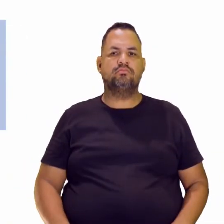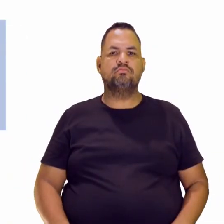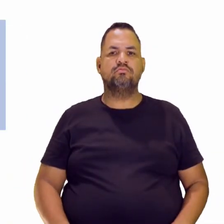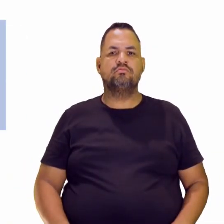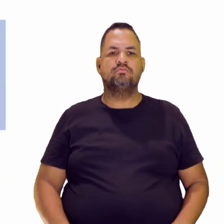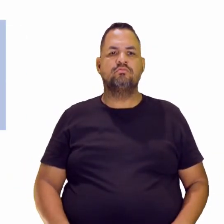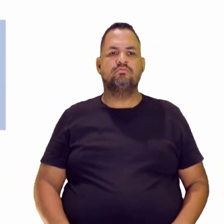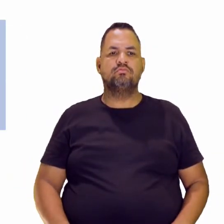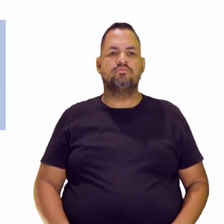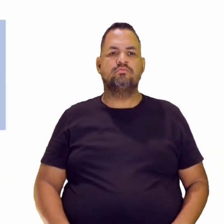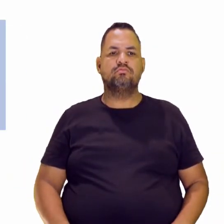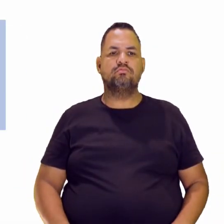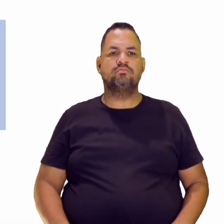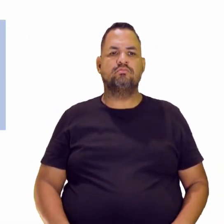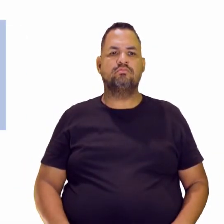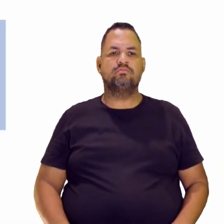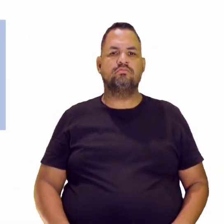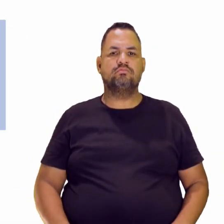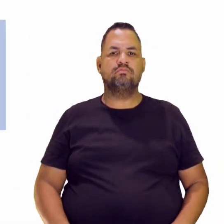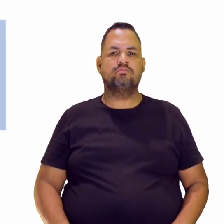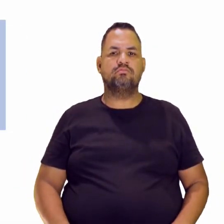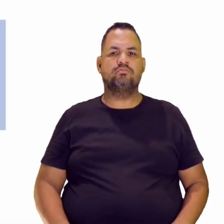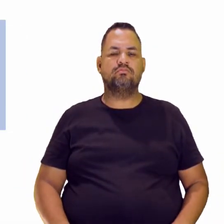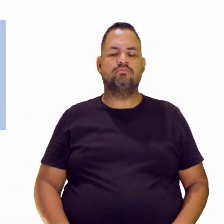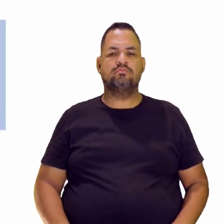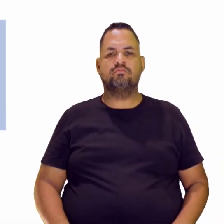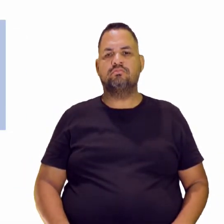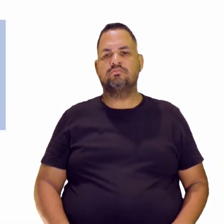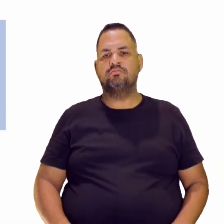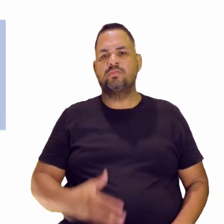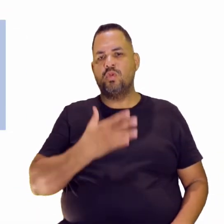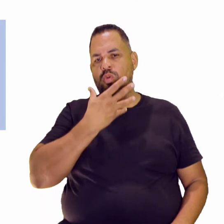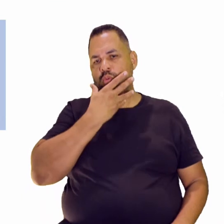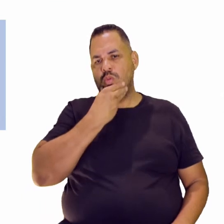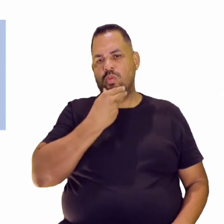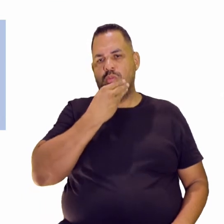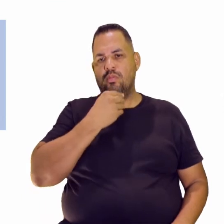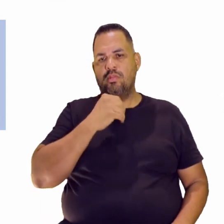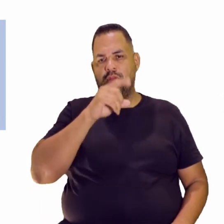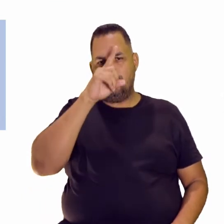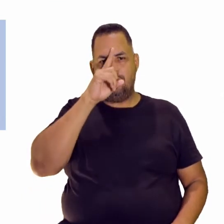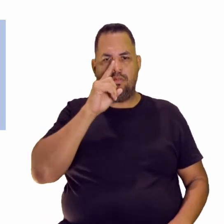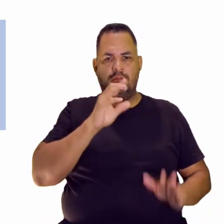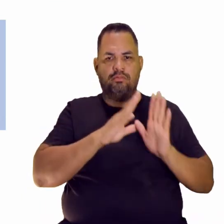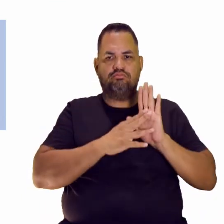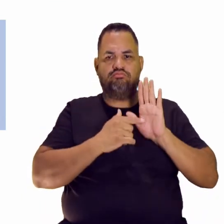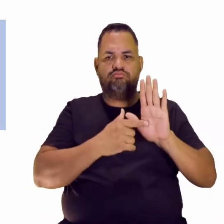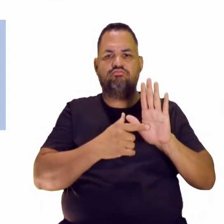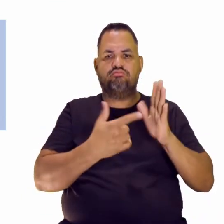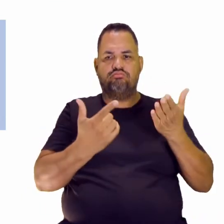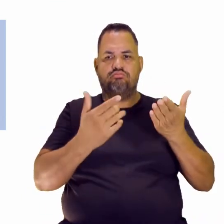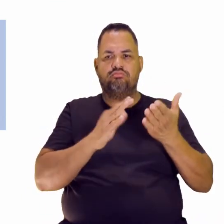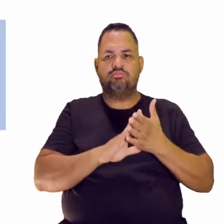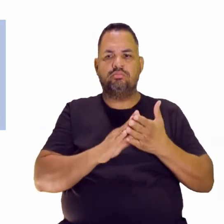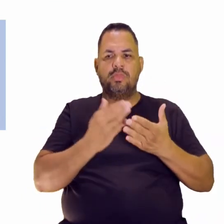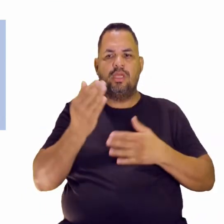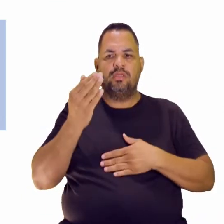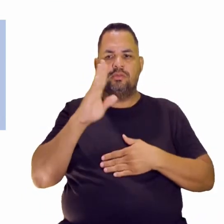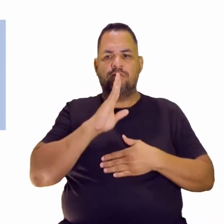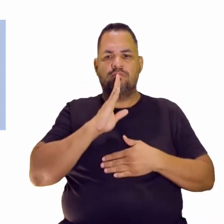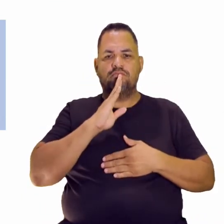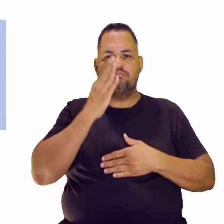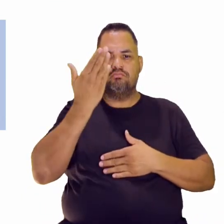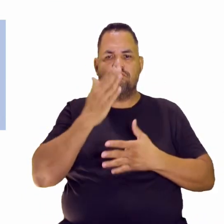né? Então esse quadro aqui, O Homem Amarelo, é a sua obra mais conhecida, e